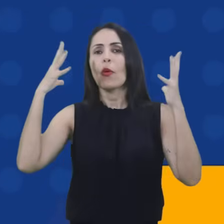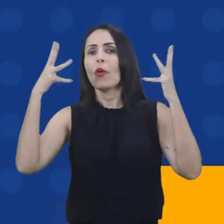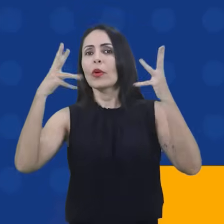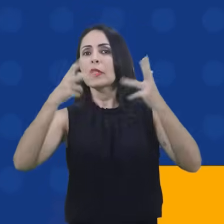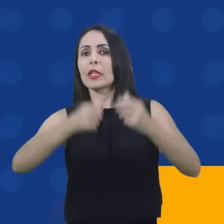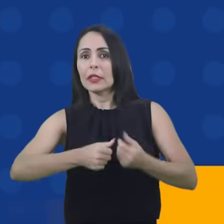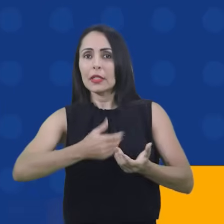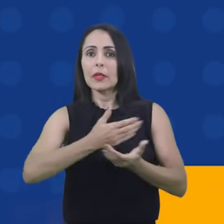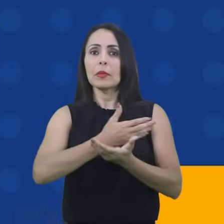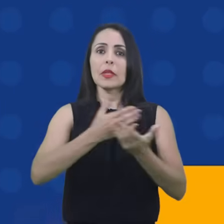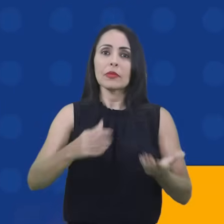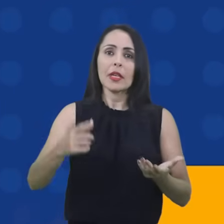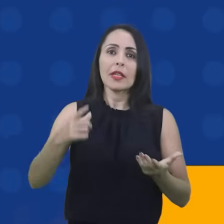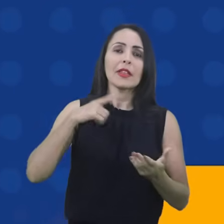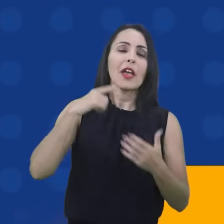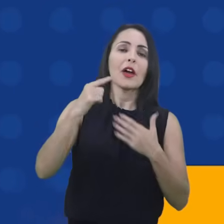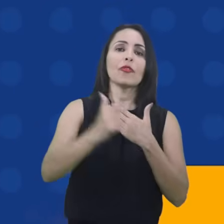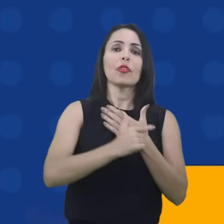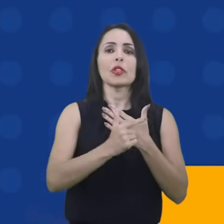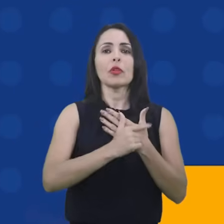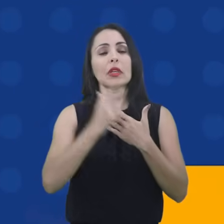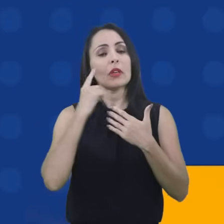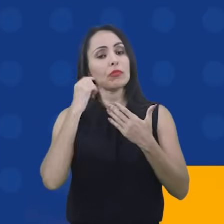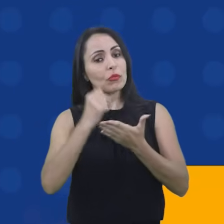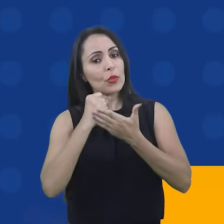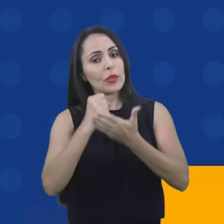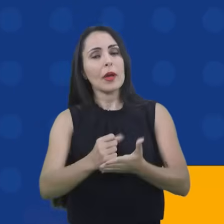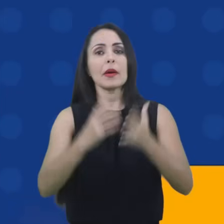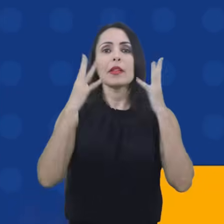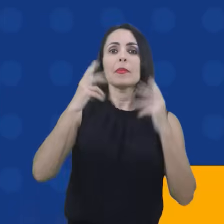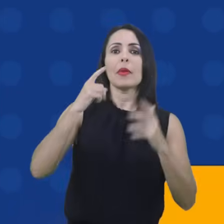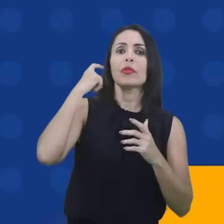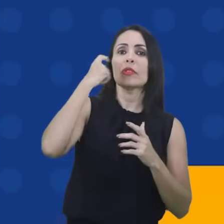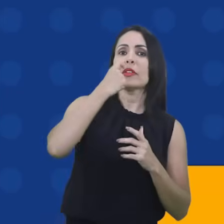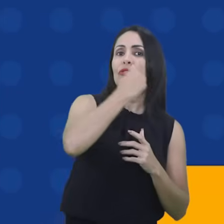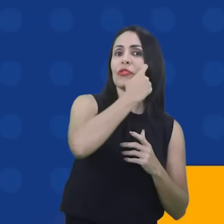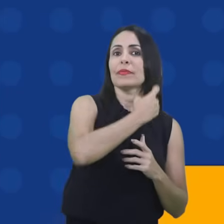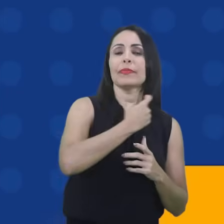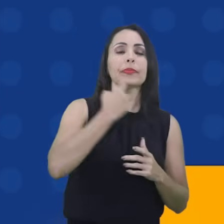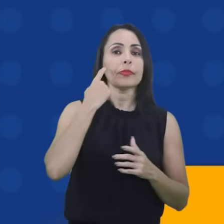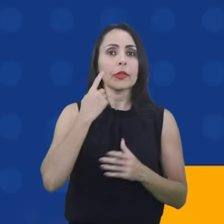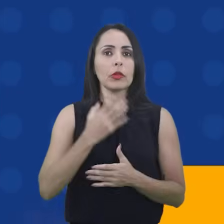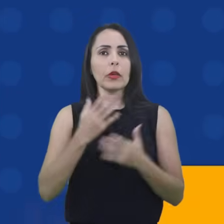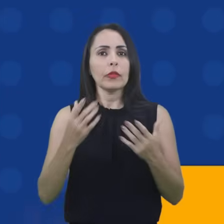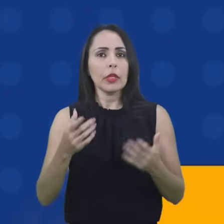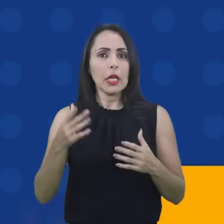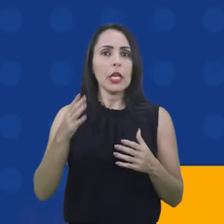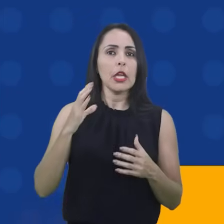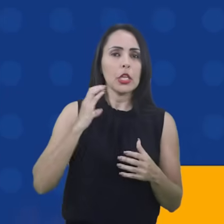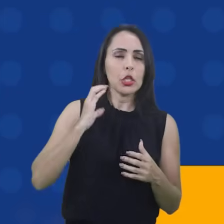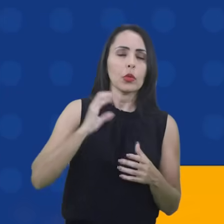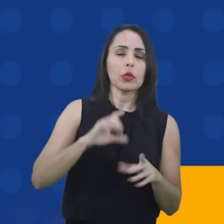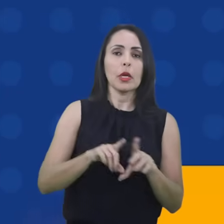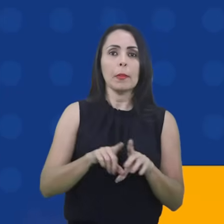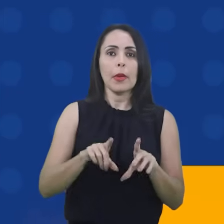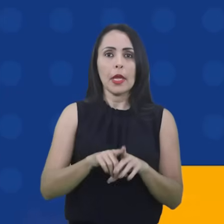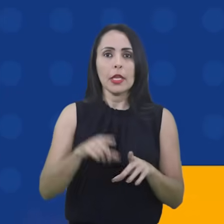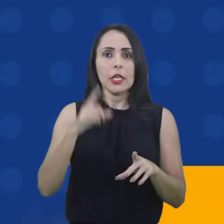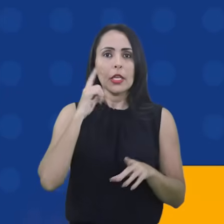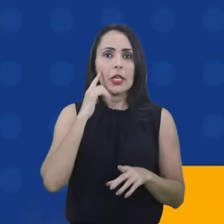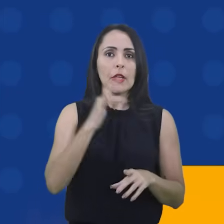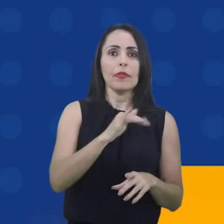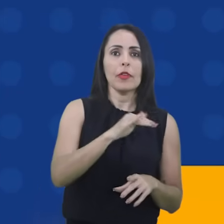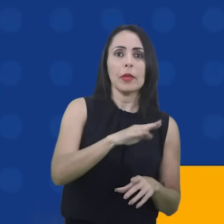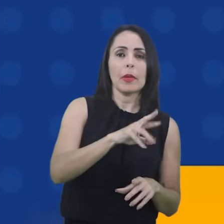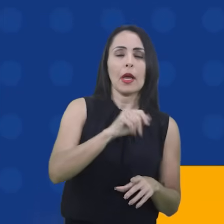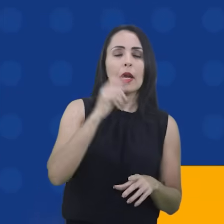a propriedade de contribuir para a limpeza dos seus dentes, né? Alguns deles aí são ricos em fibra, possuem um baixo